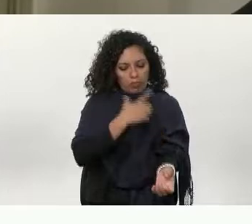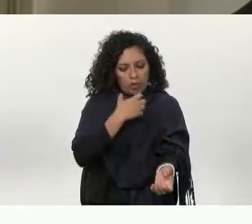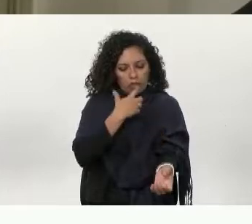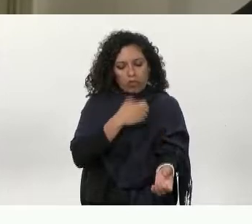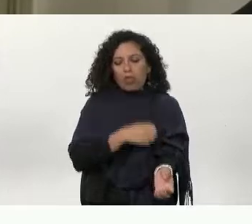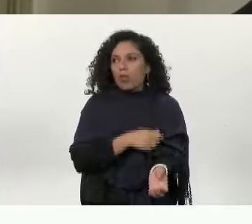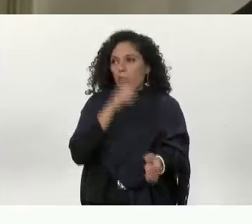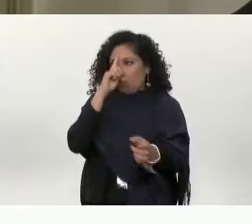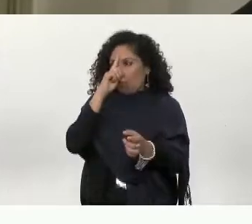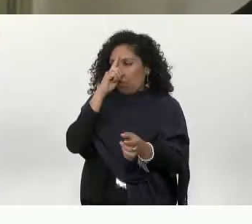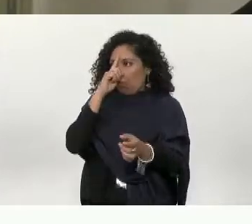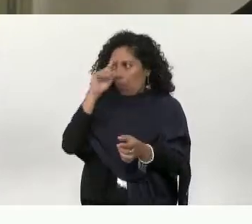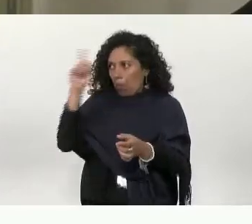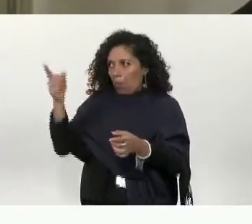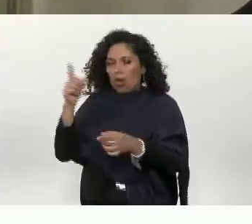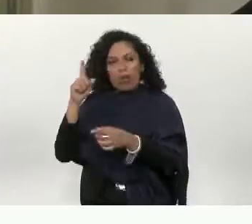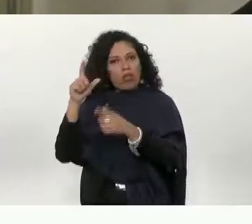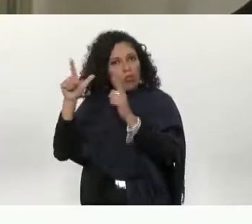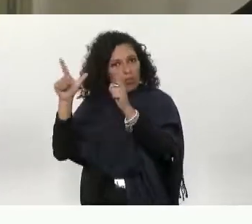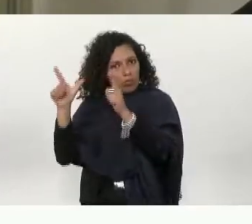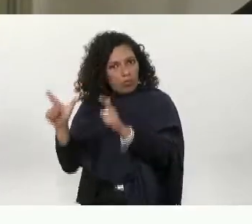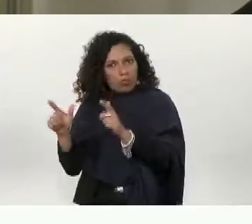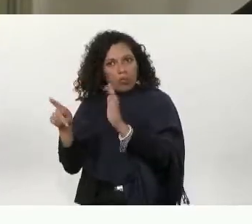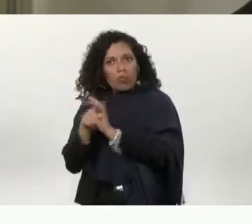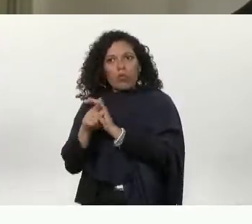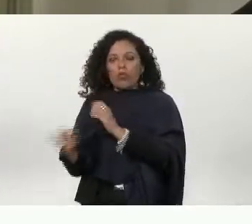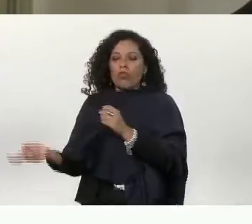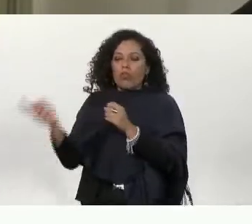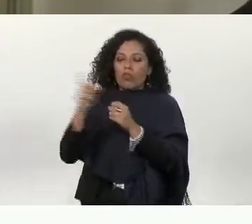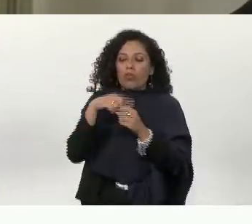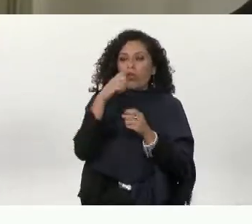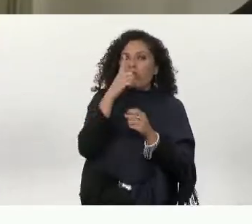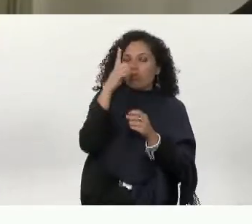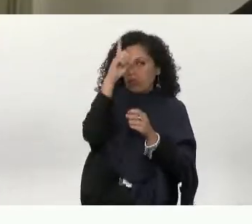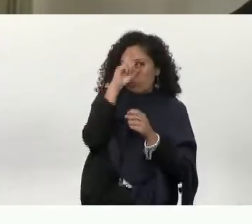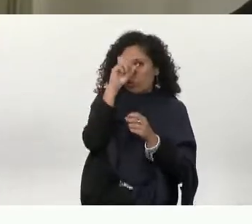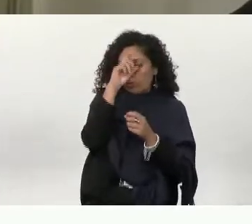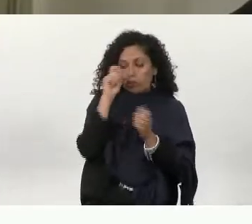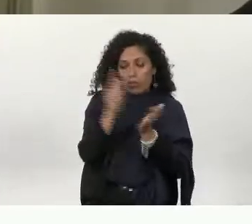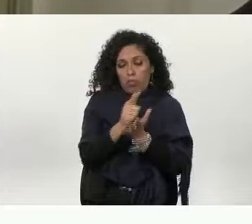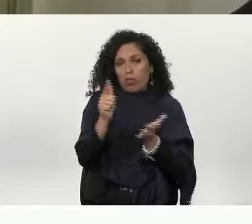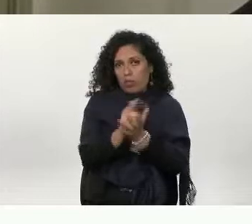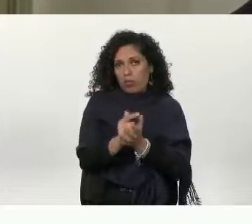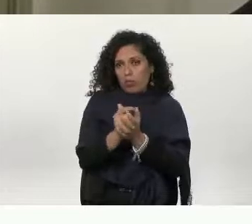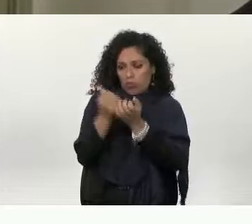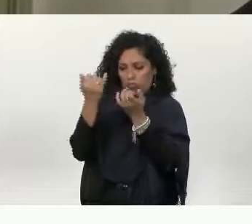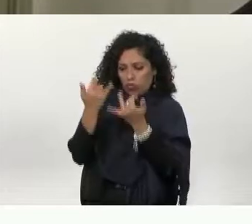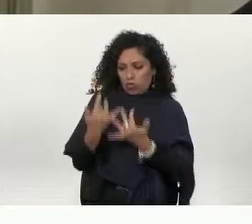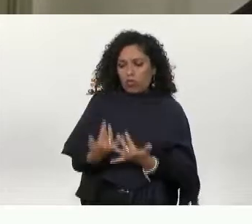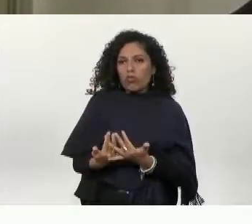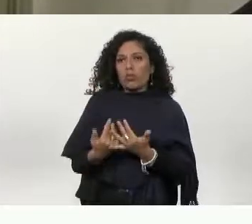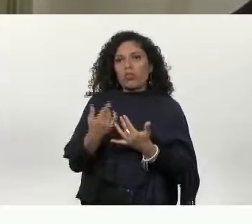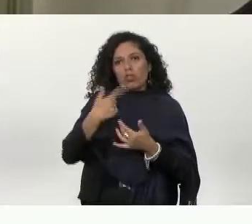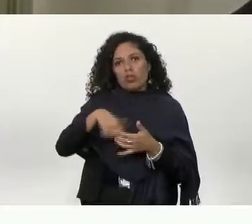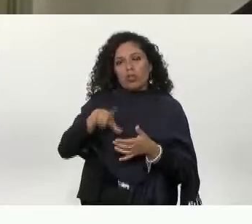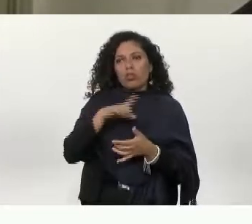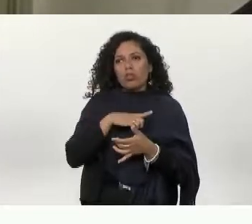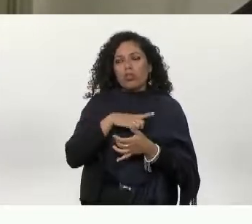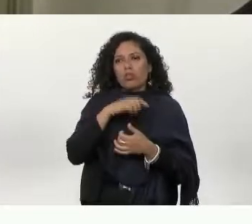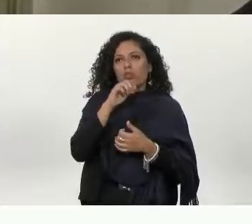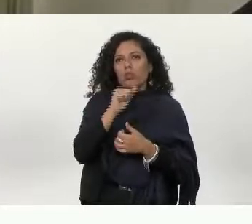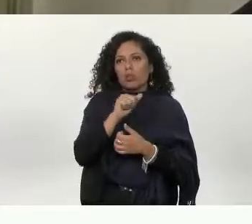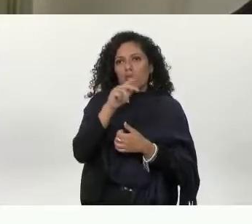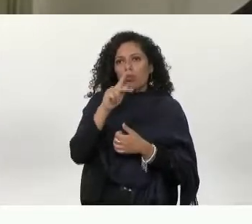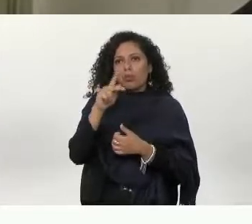retornado ao hospital na forma de papel. Agora, nós tínhamos um app em